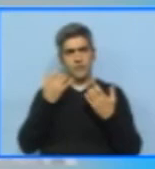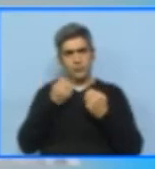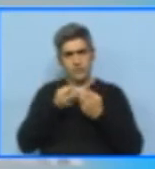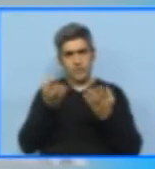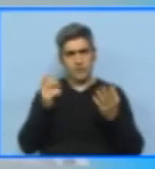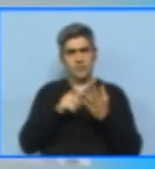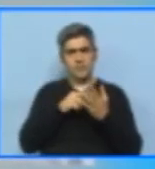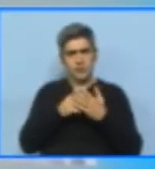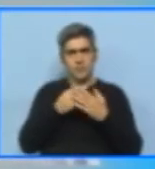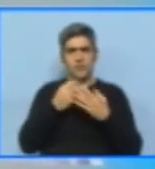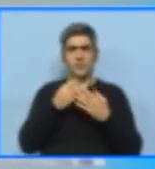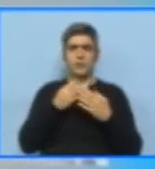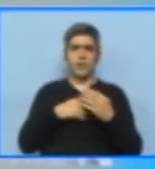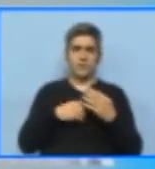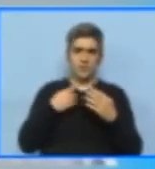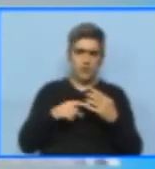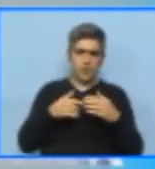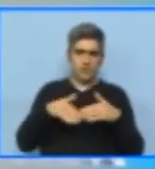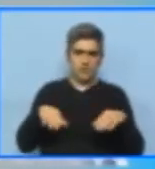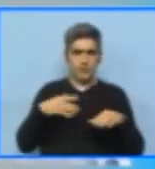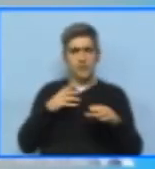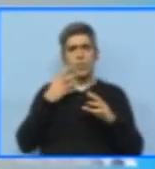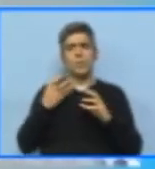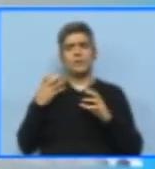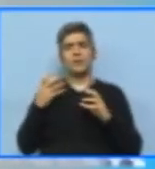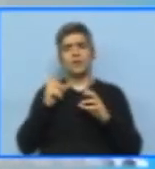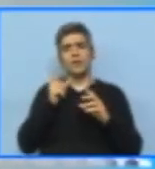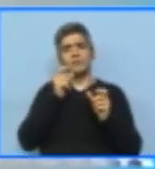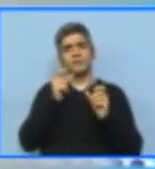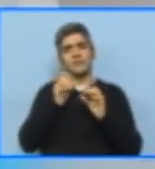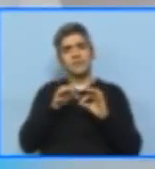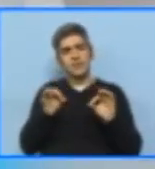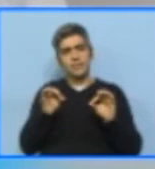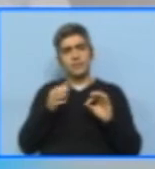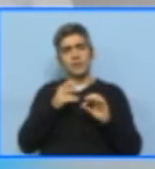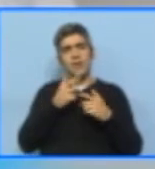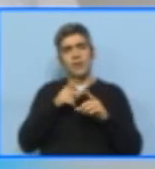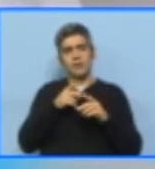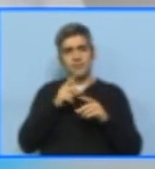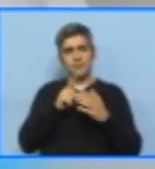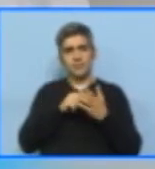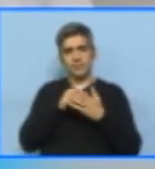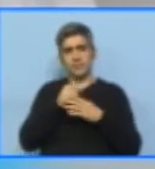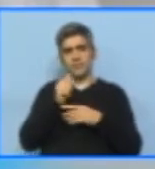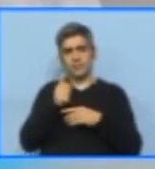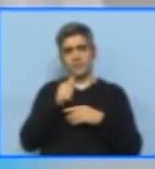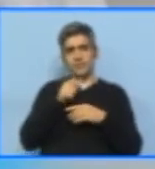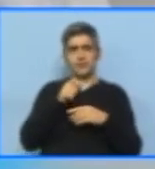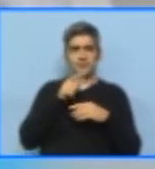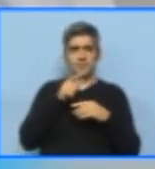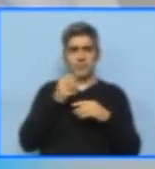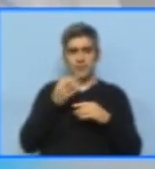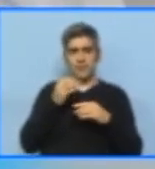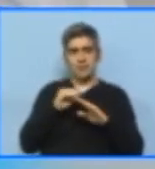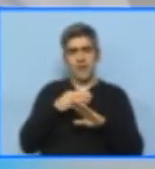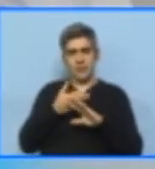informação credível e isenta, mas também descomplicada. Sim, nós, aliás, reforçamos essa